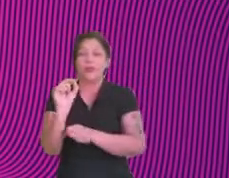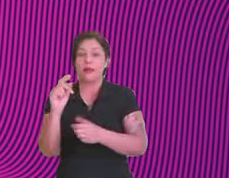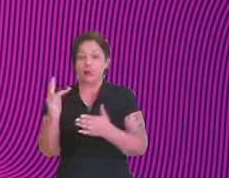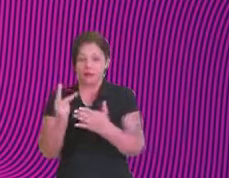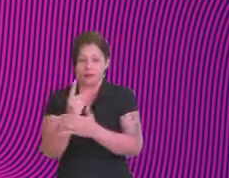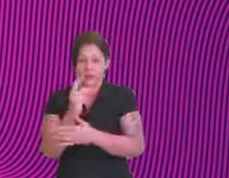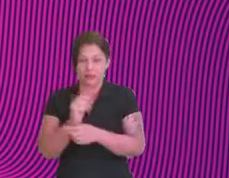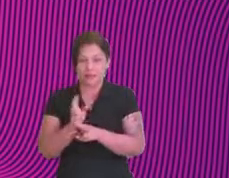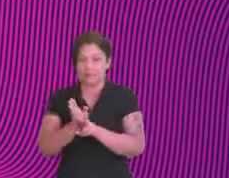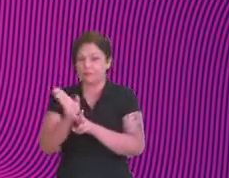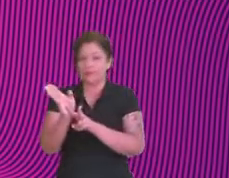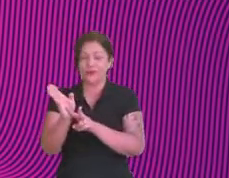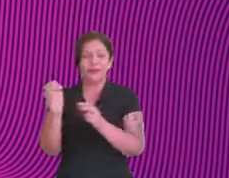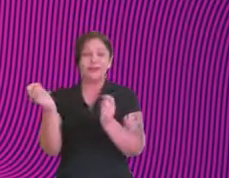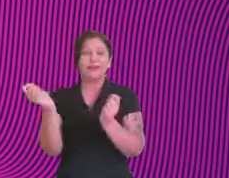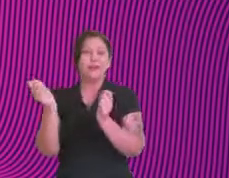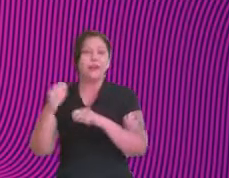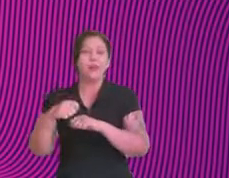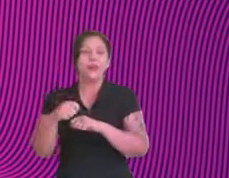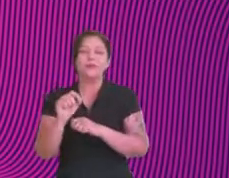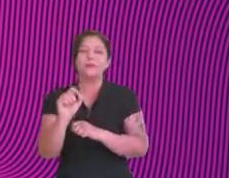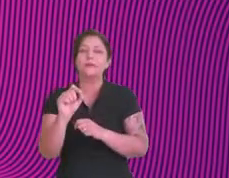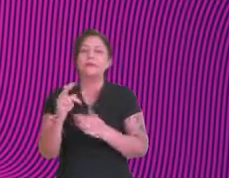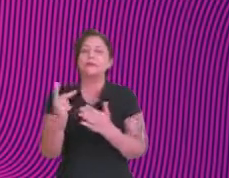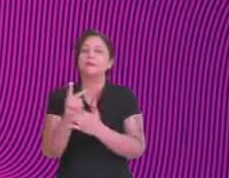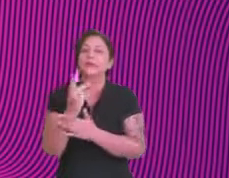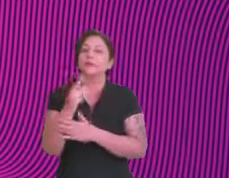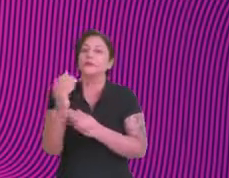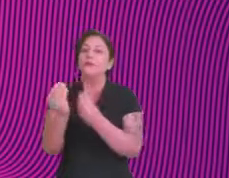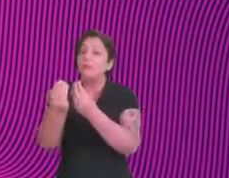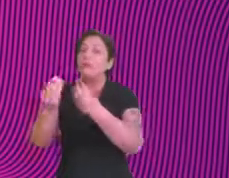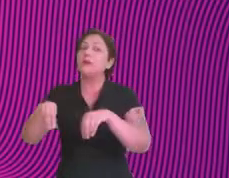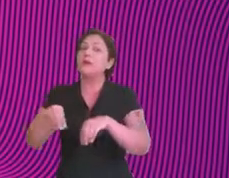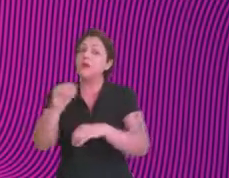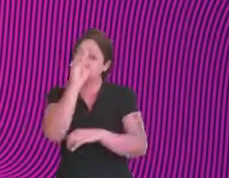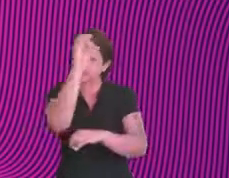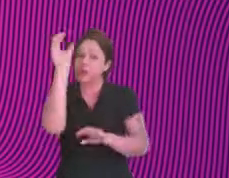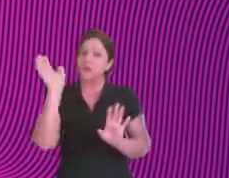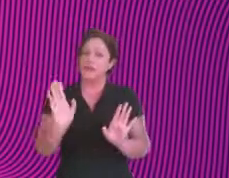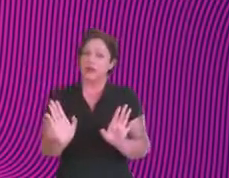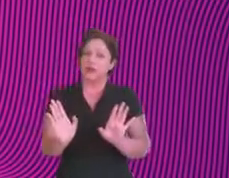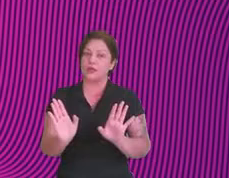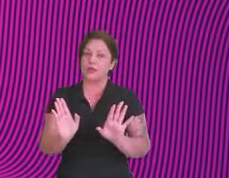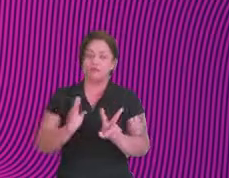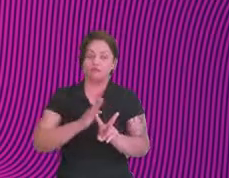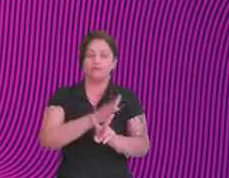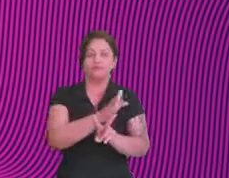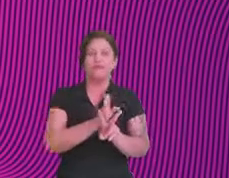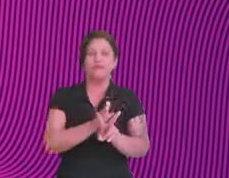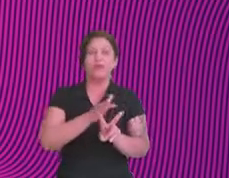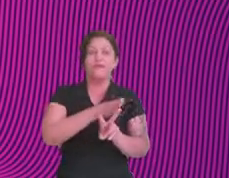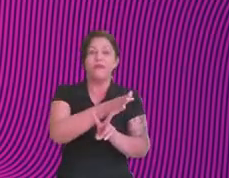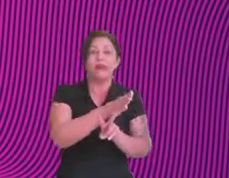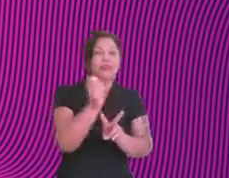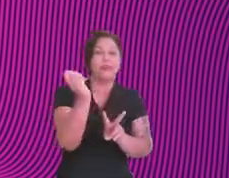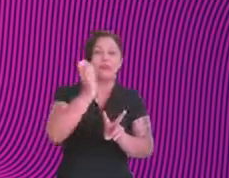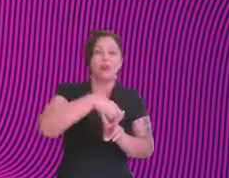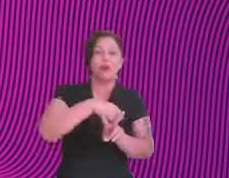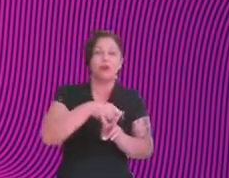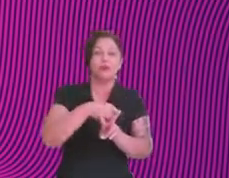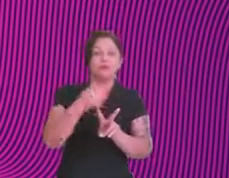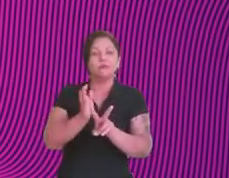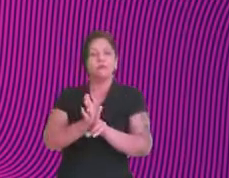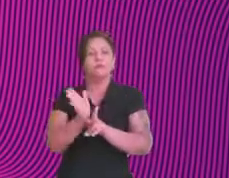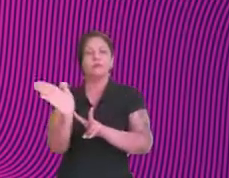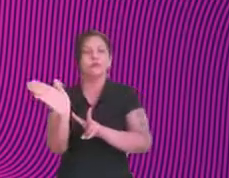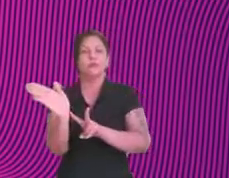citorredução completa, você realmente está trazendo um prejuízo e atrasando a neoadjuvância da paciente. Então, a indicação da citorredução primária tem que ser muito bem